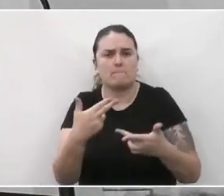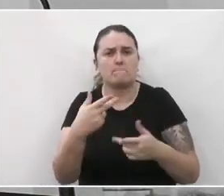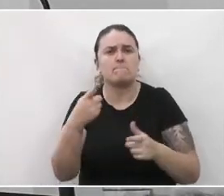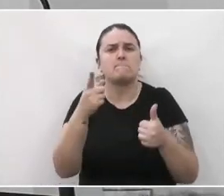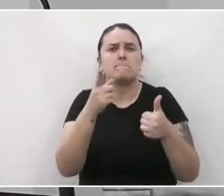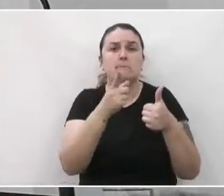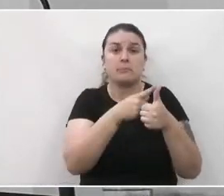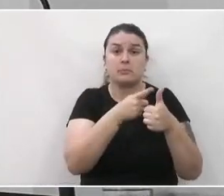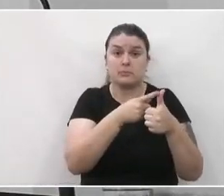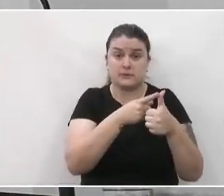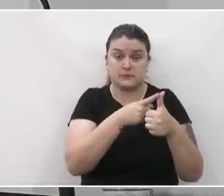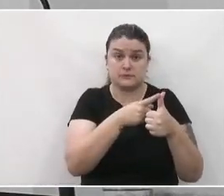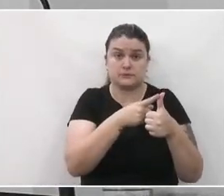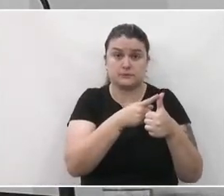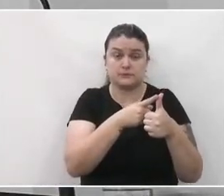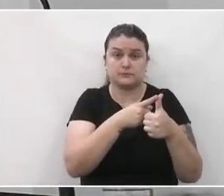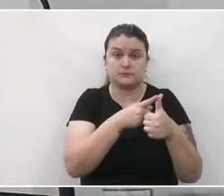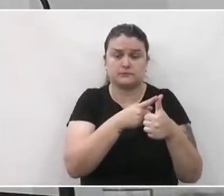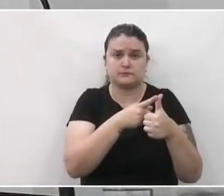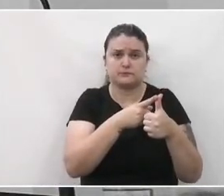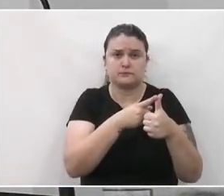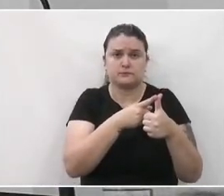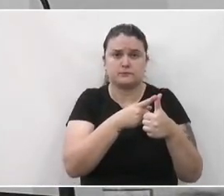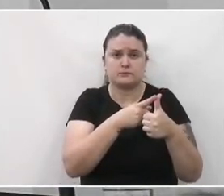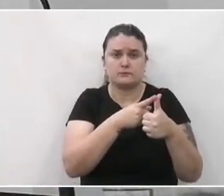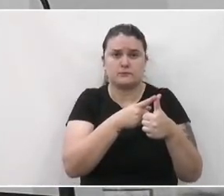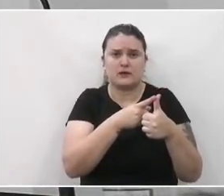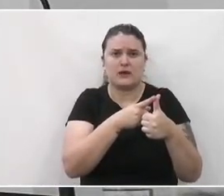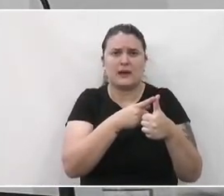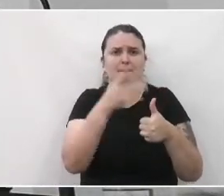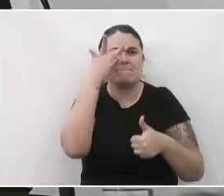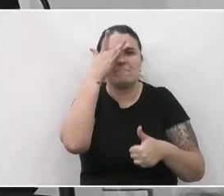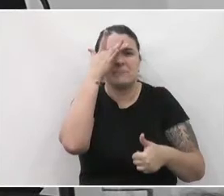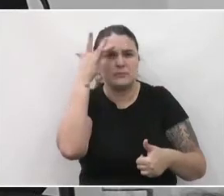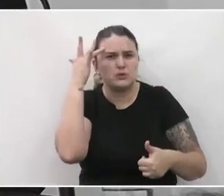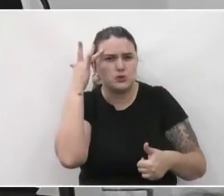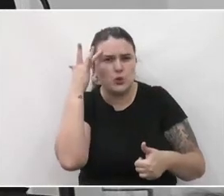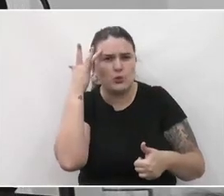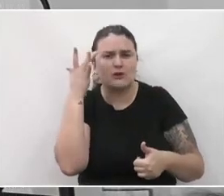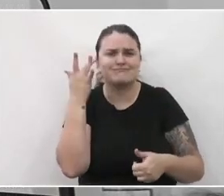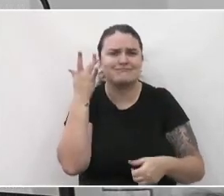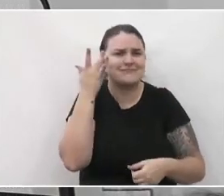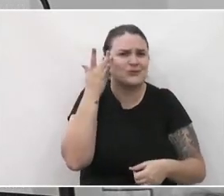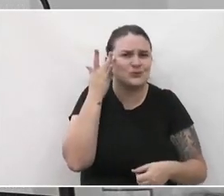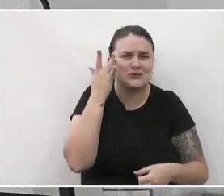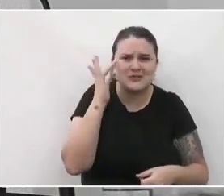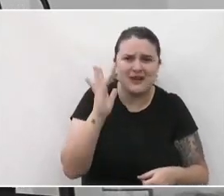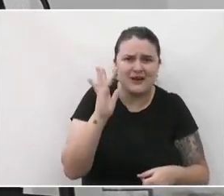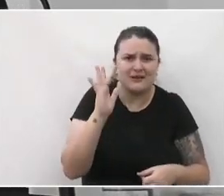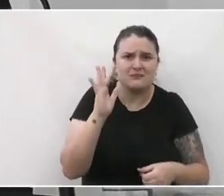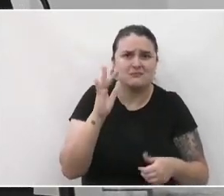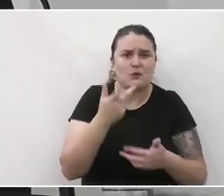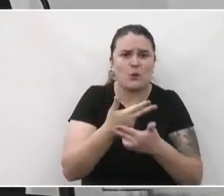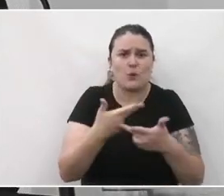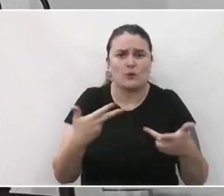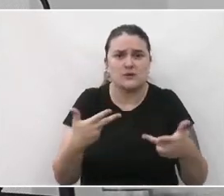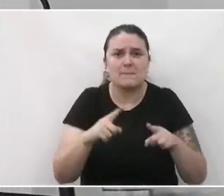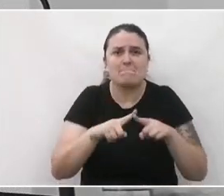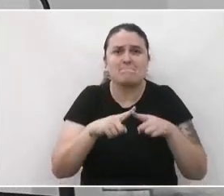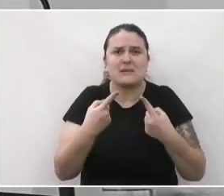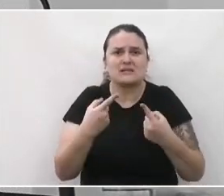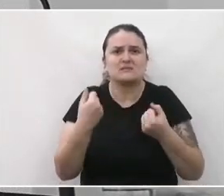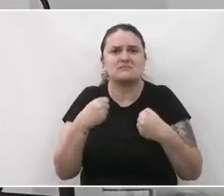tudo, que quanto menos se sabe de algo, mais nós temos que nos aproximar